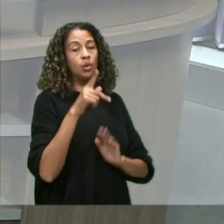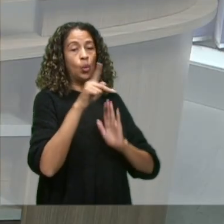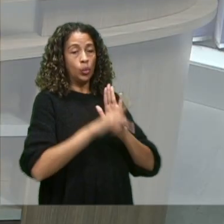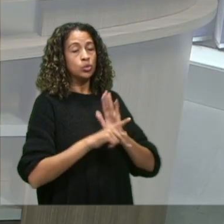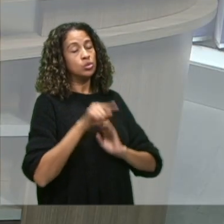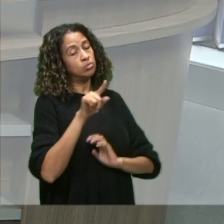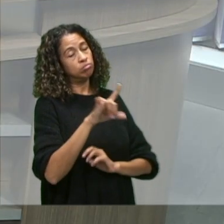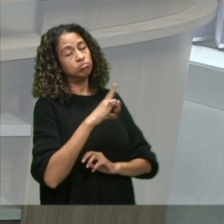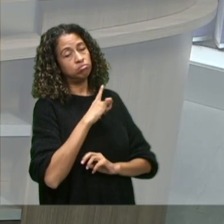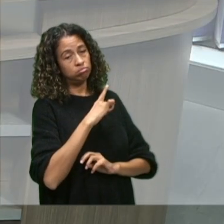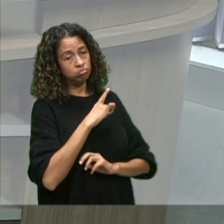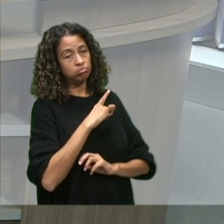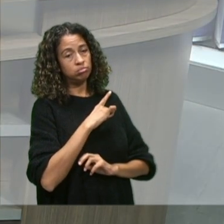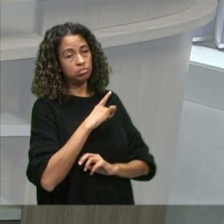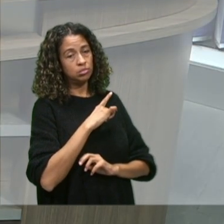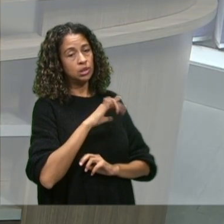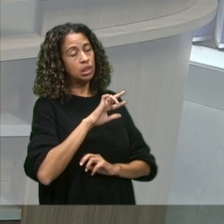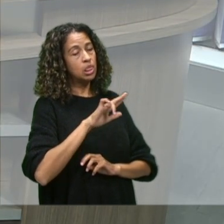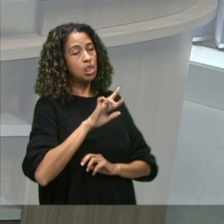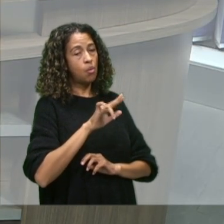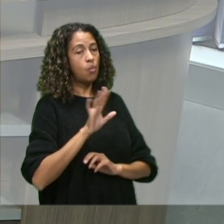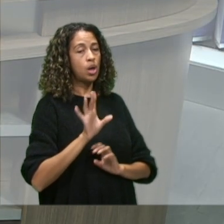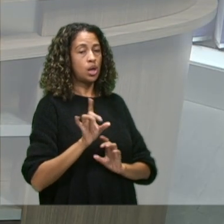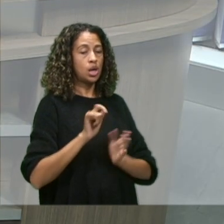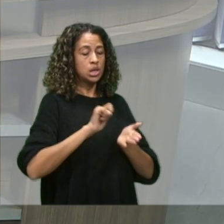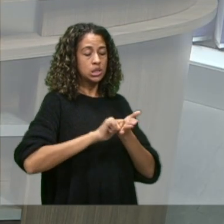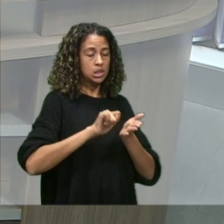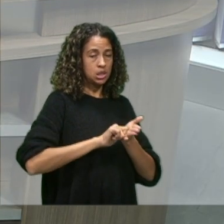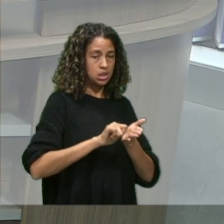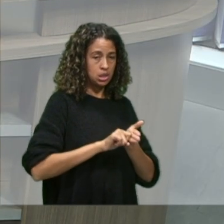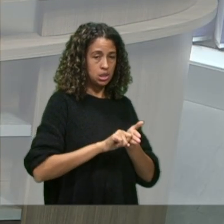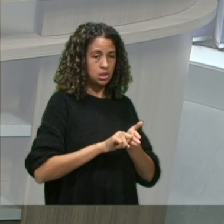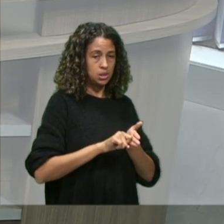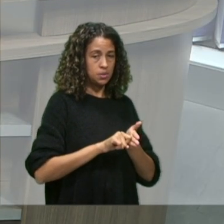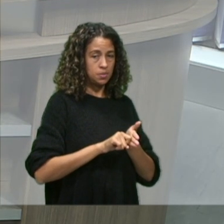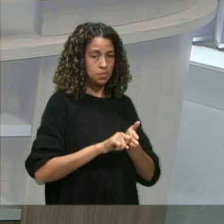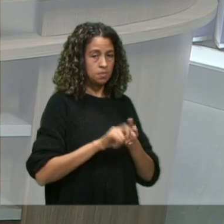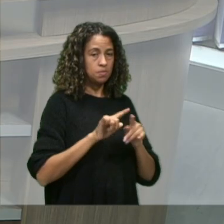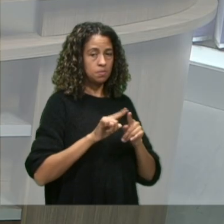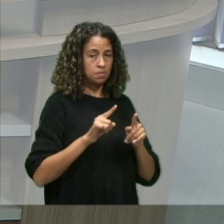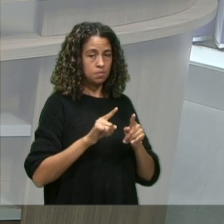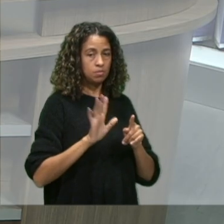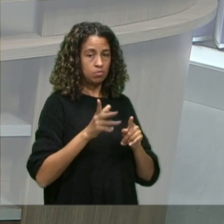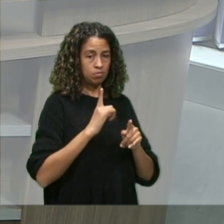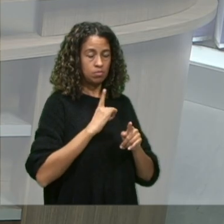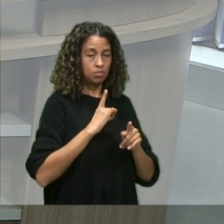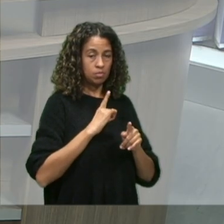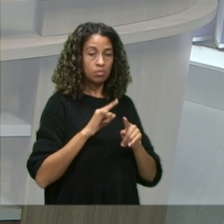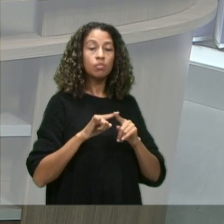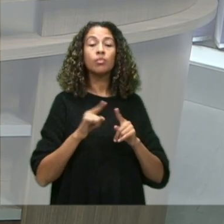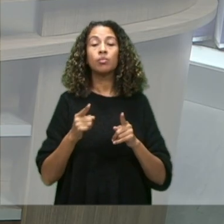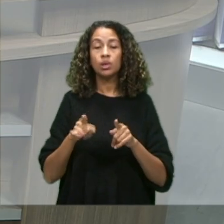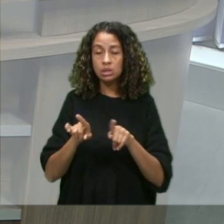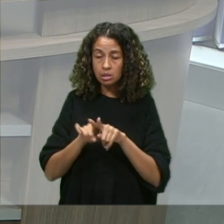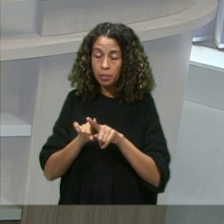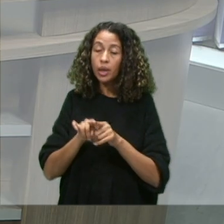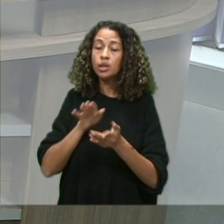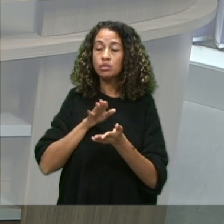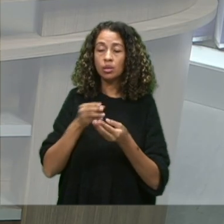tem, que não é exatamente de escrita, mas já tem... Mas o livro também, tem distribuição do